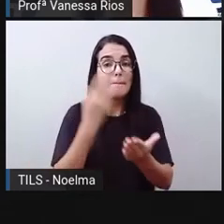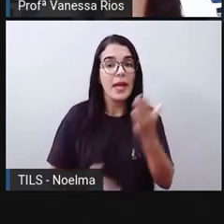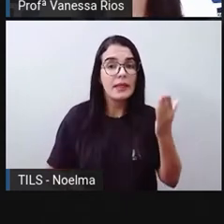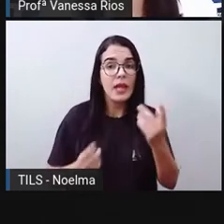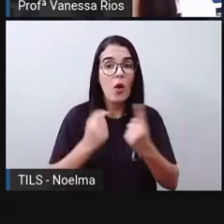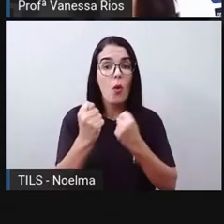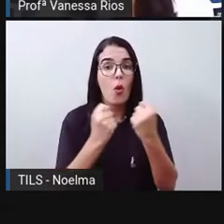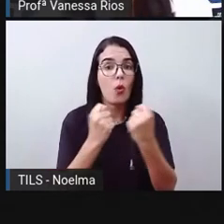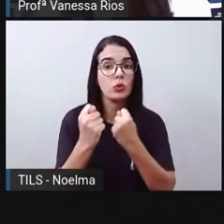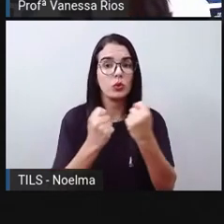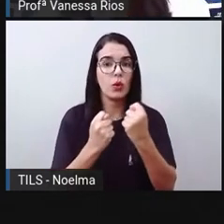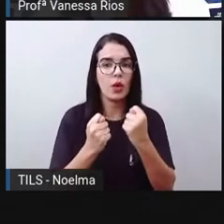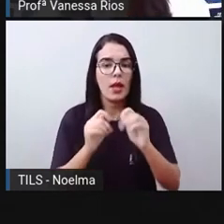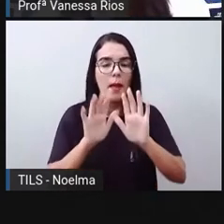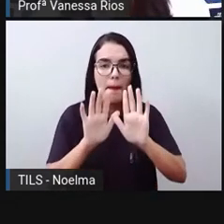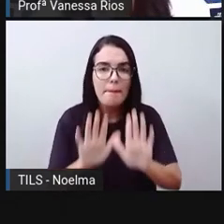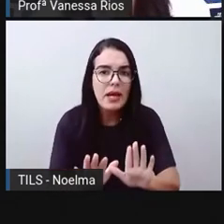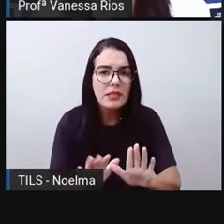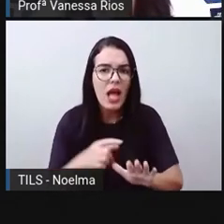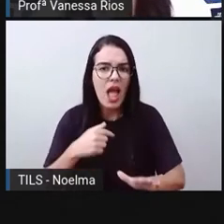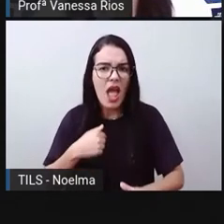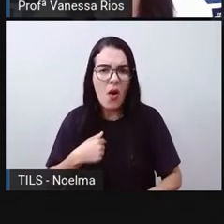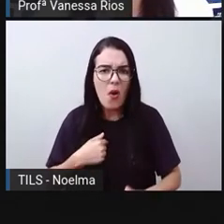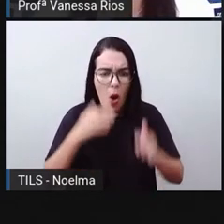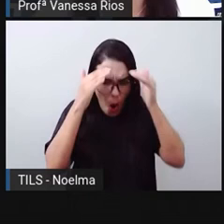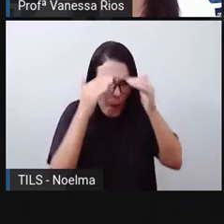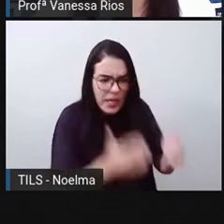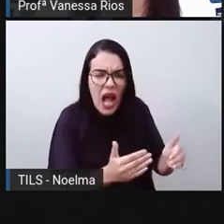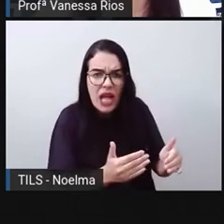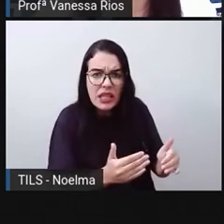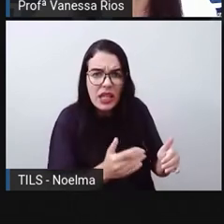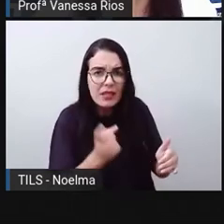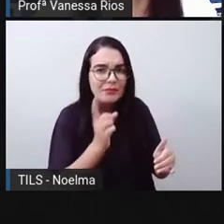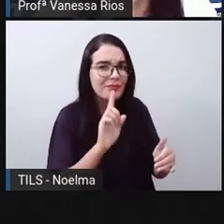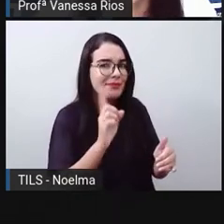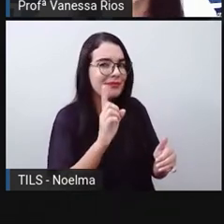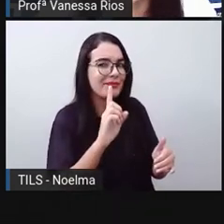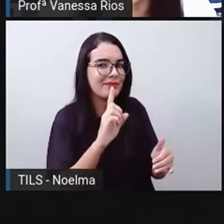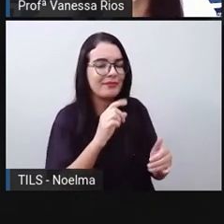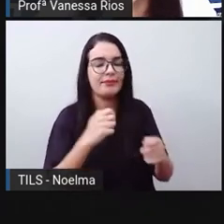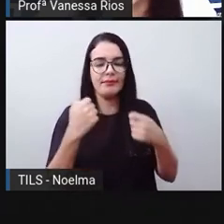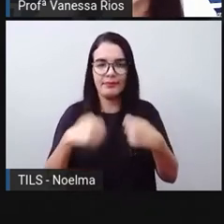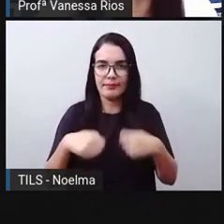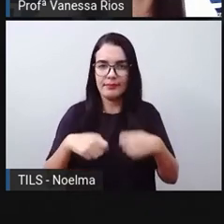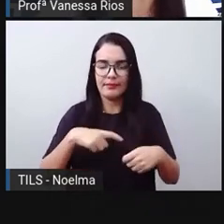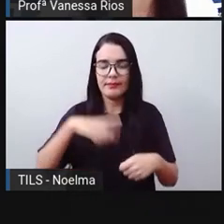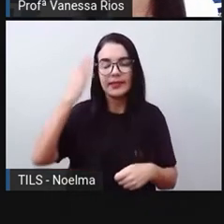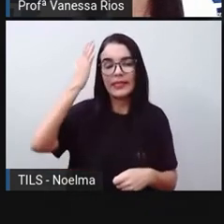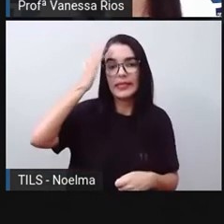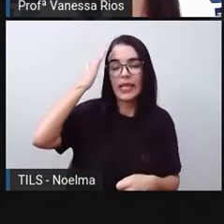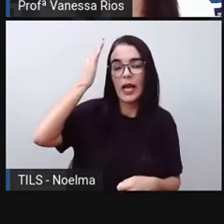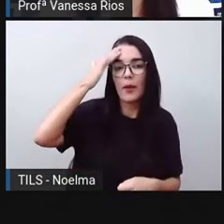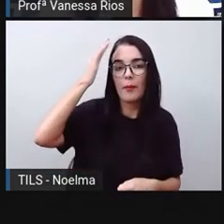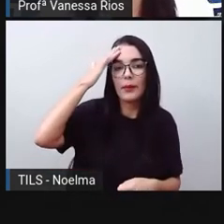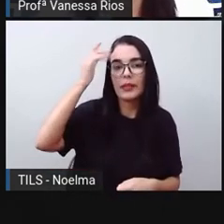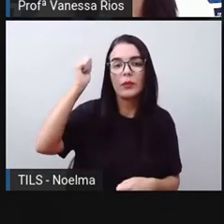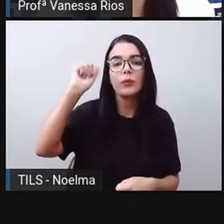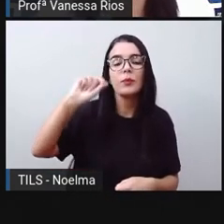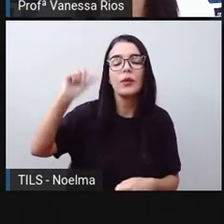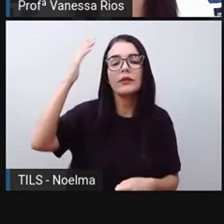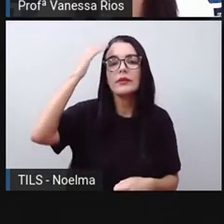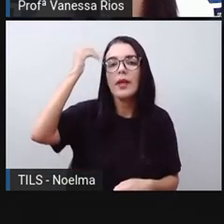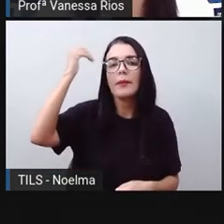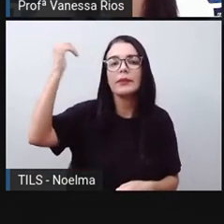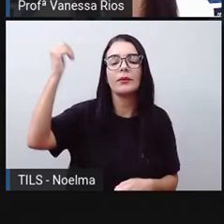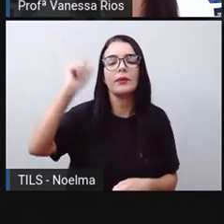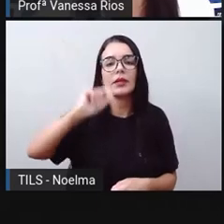mas a gente não é obrigado a seguir, nós precisamos ter sabedoria para observar esses padrões, né? E saber aí dos nossos limites,